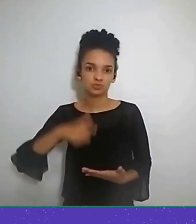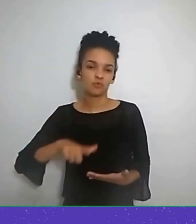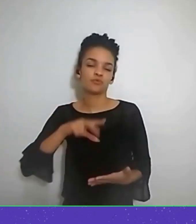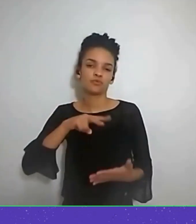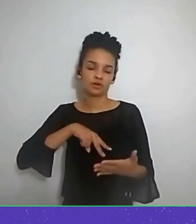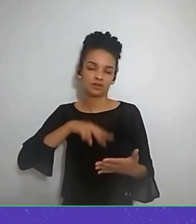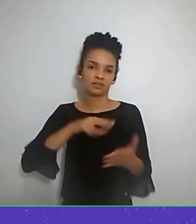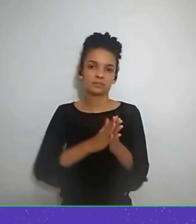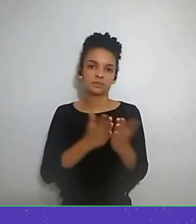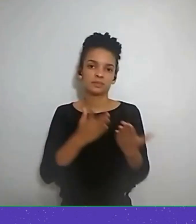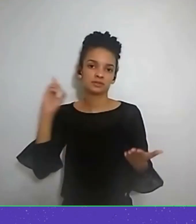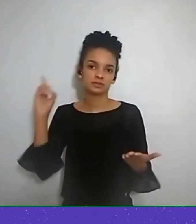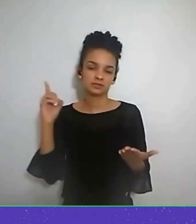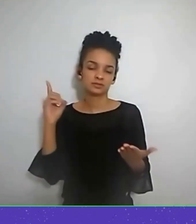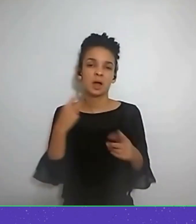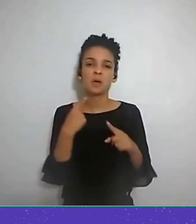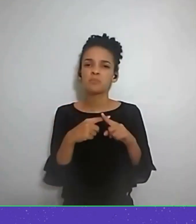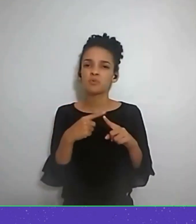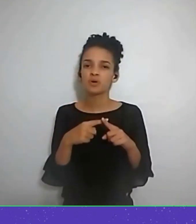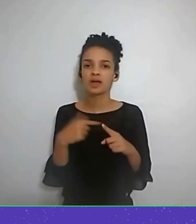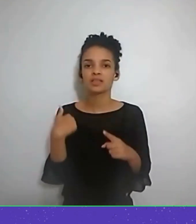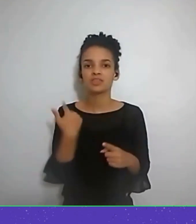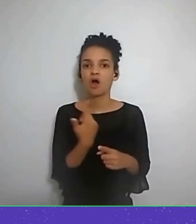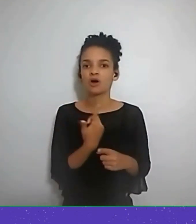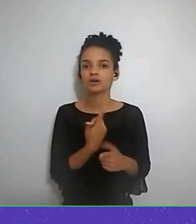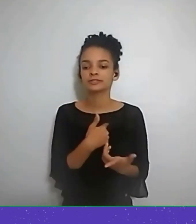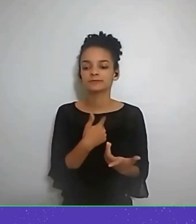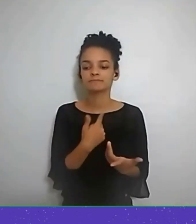Porque o que nós recebíamos